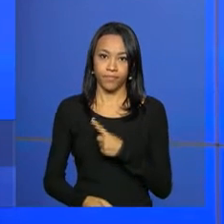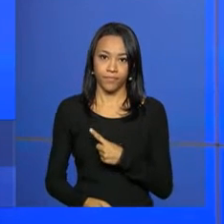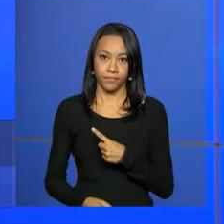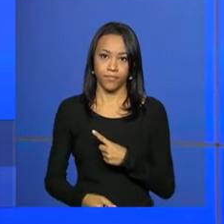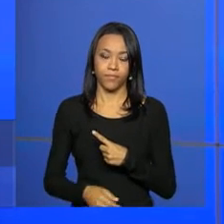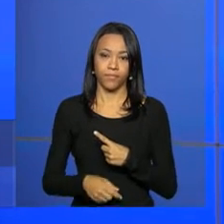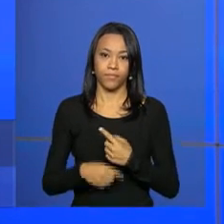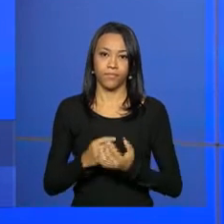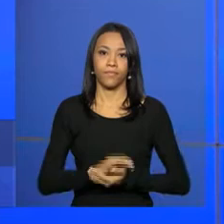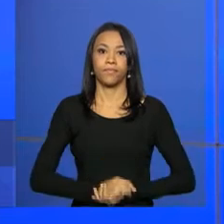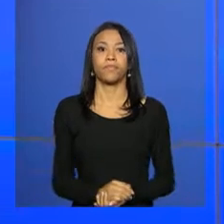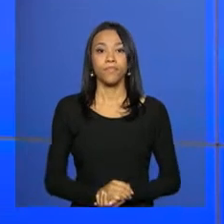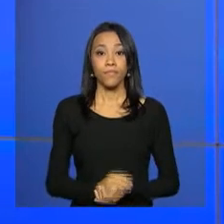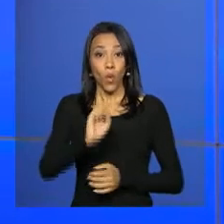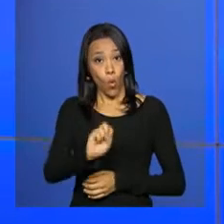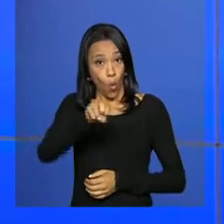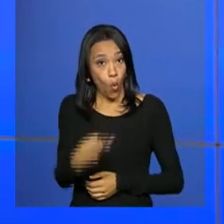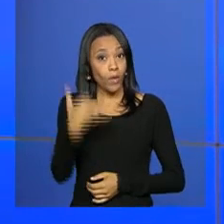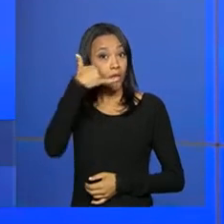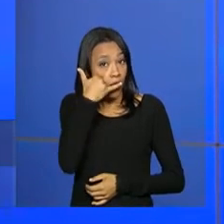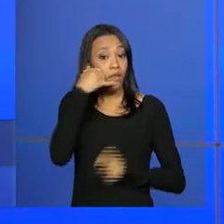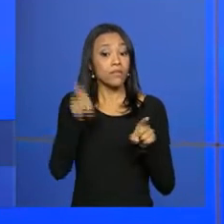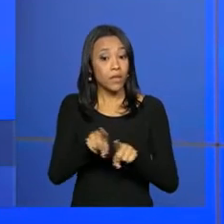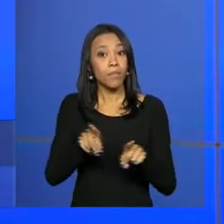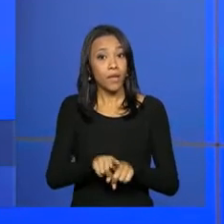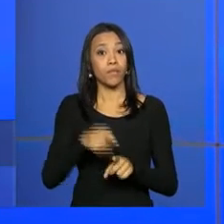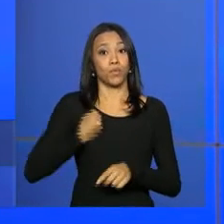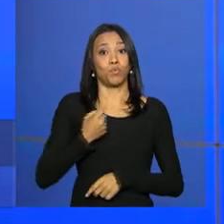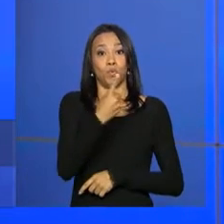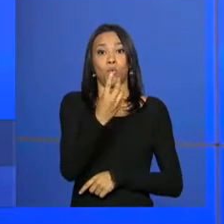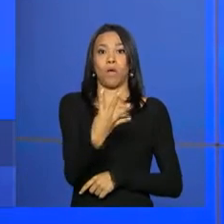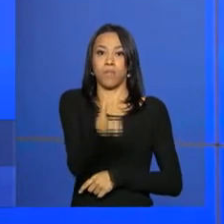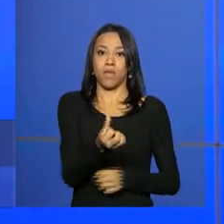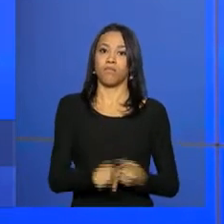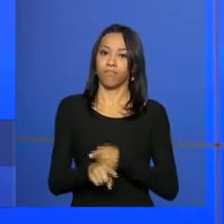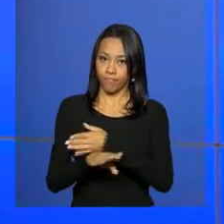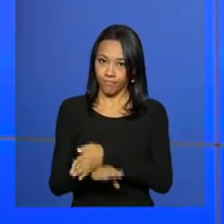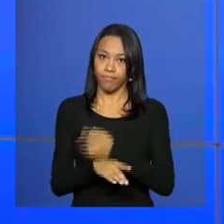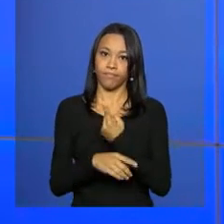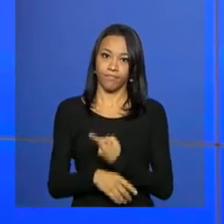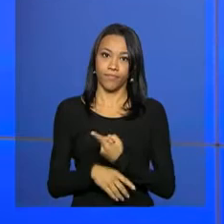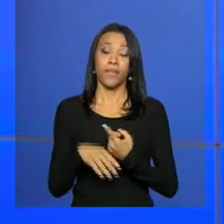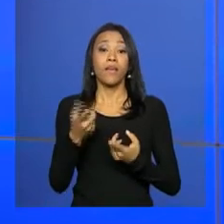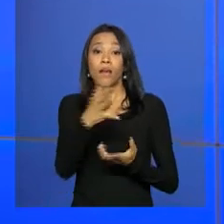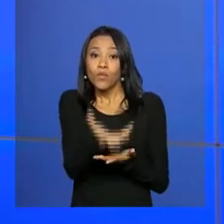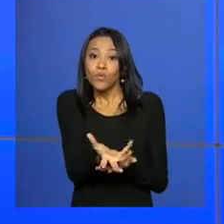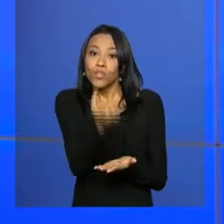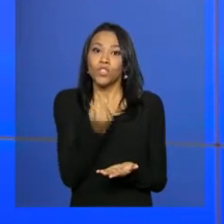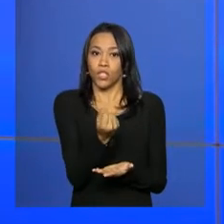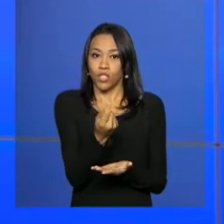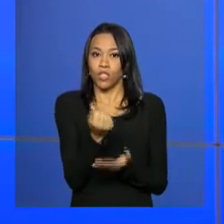www.receita.gov.br of ponto br ou ligar para o receitafone no número 146 a restituição ficará disponível